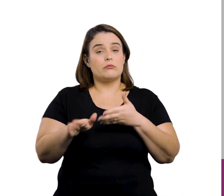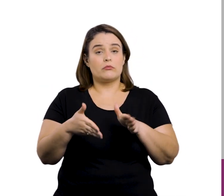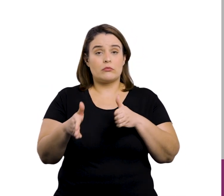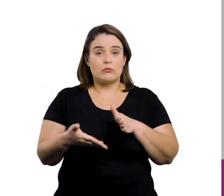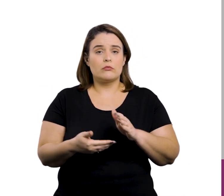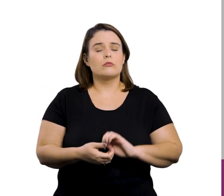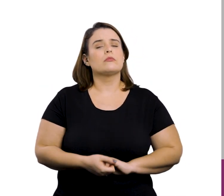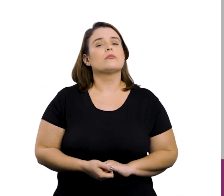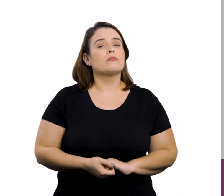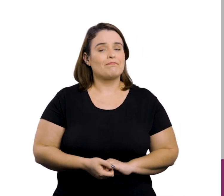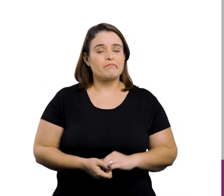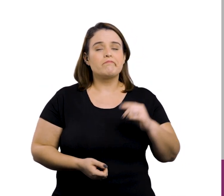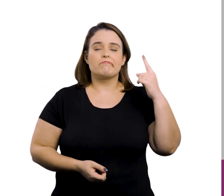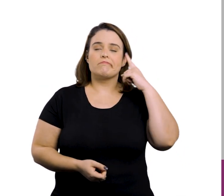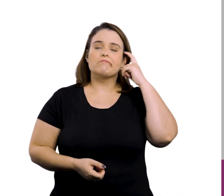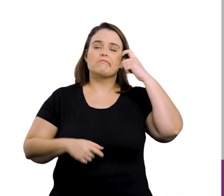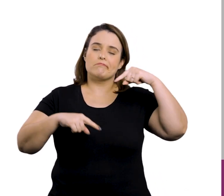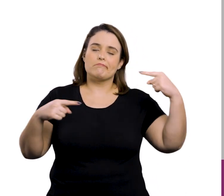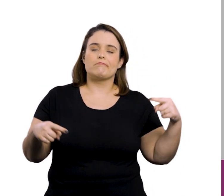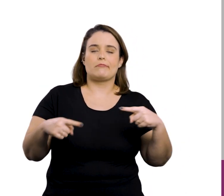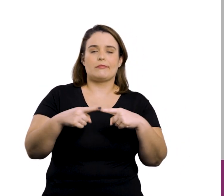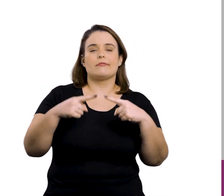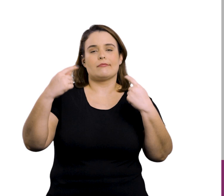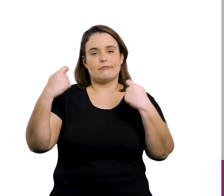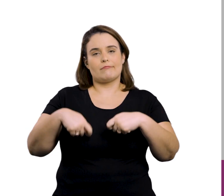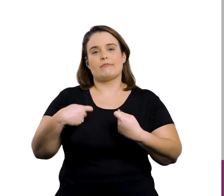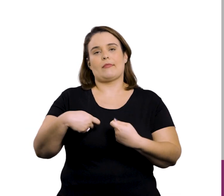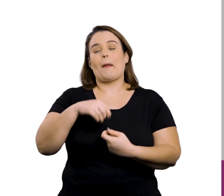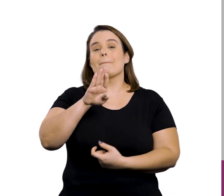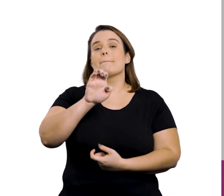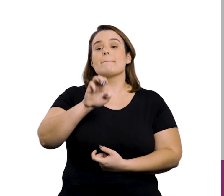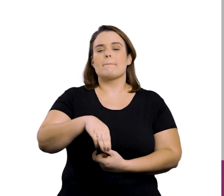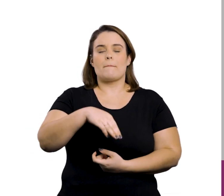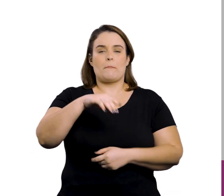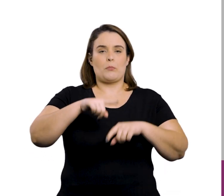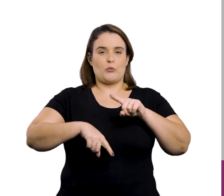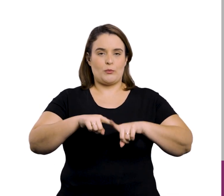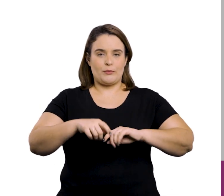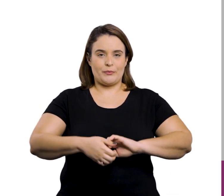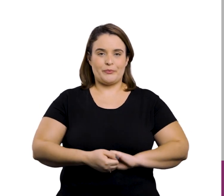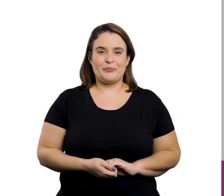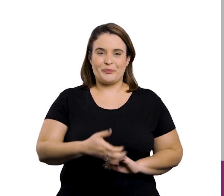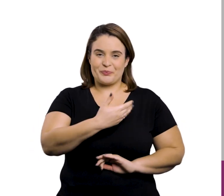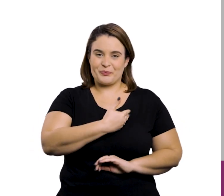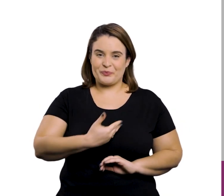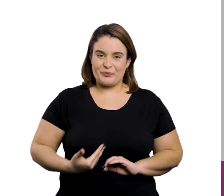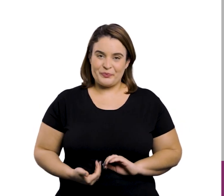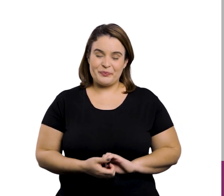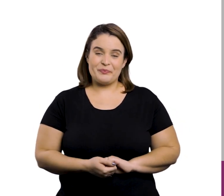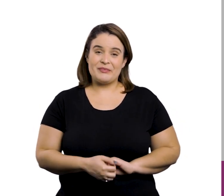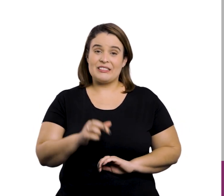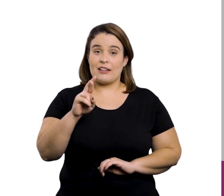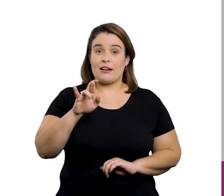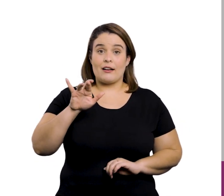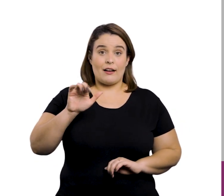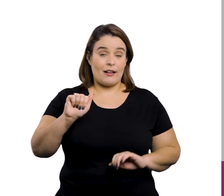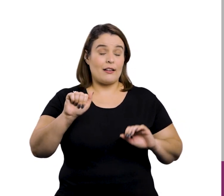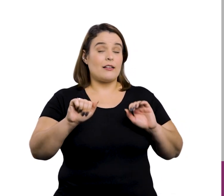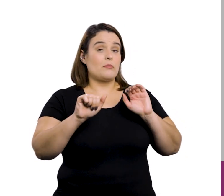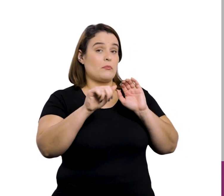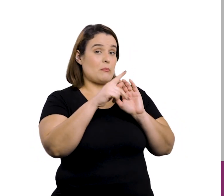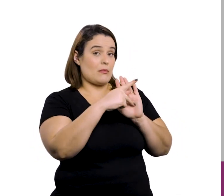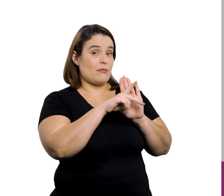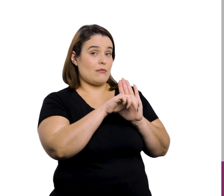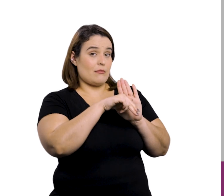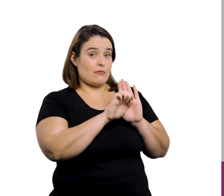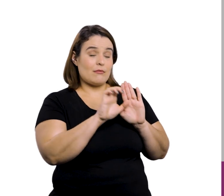de materiais, faz ainda mais sentido que estes sejam bens públicos. REA no PNE. O